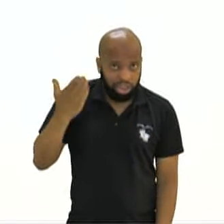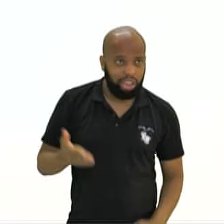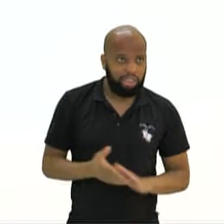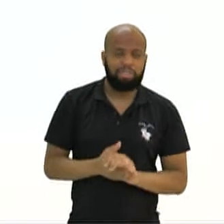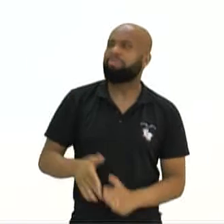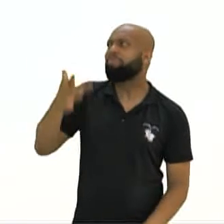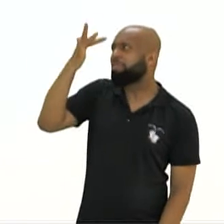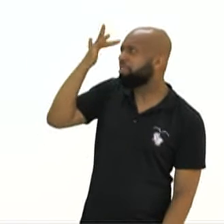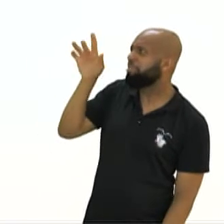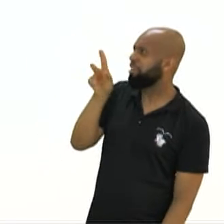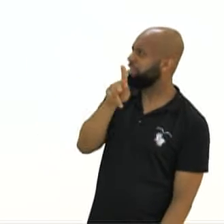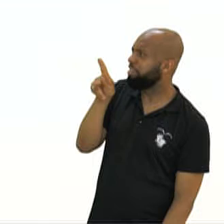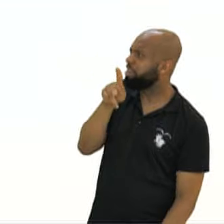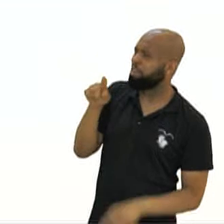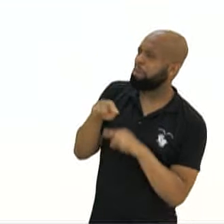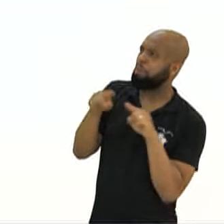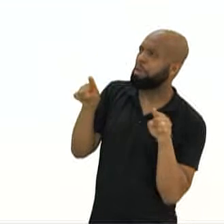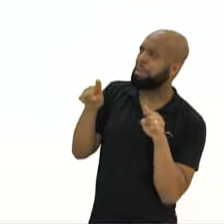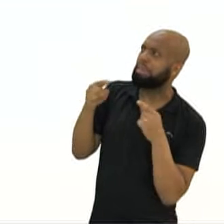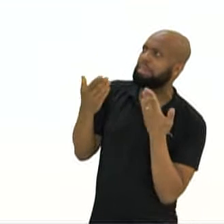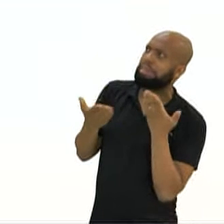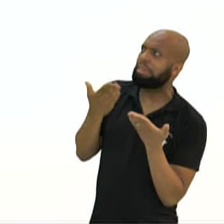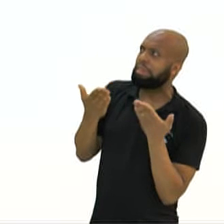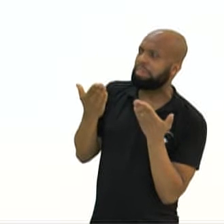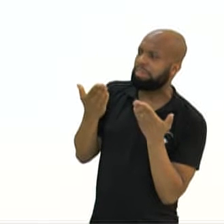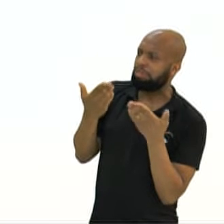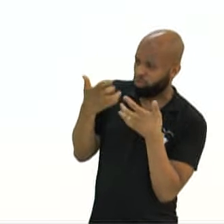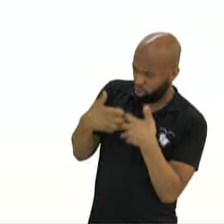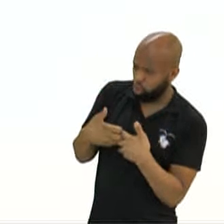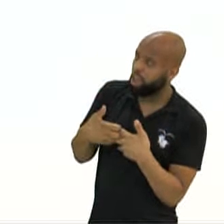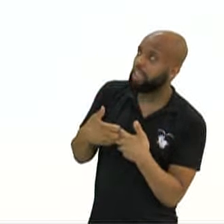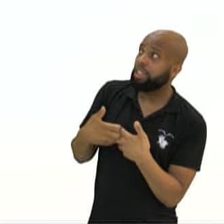Não sei, professor, mas está em funcionamento?